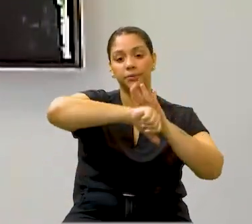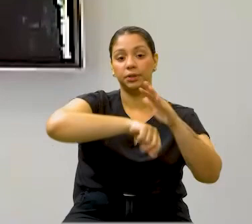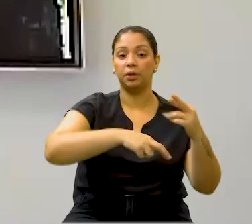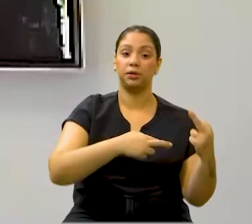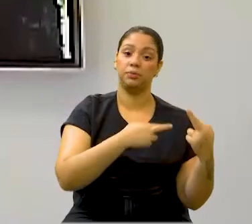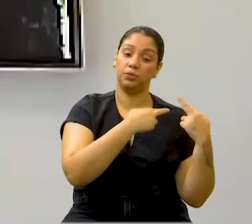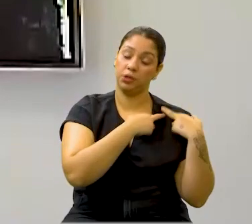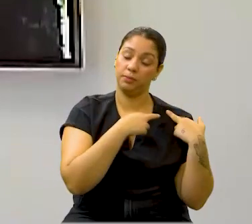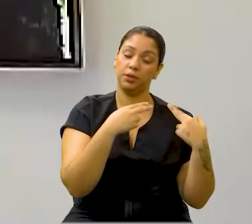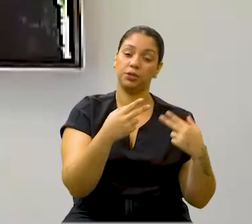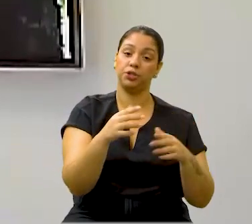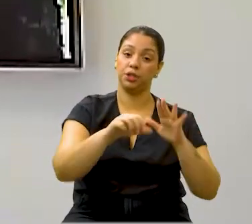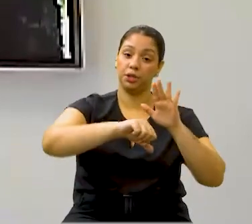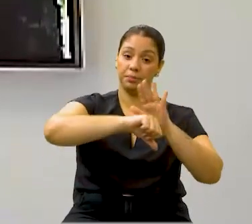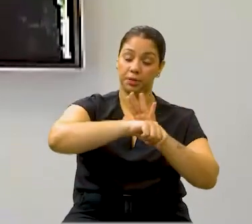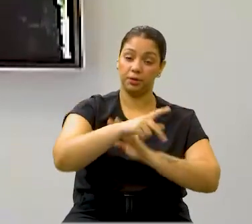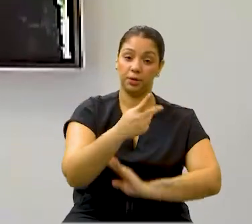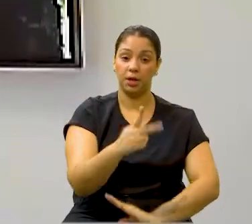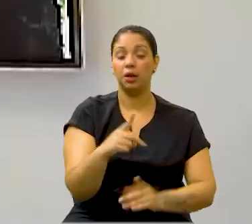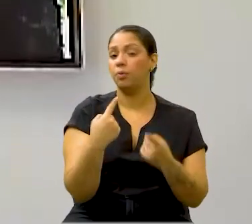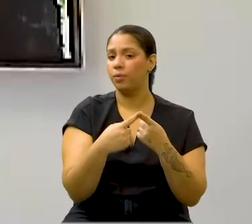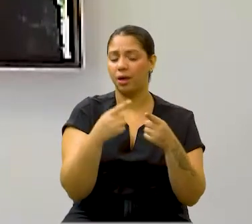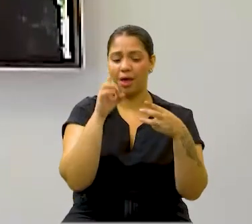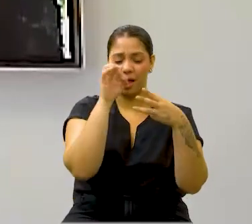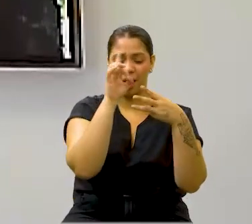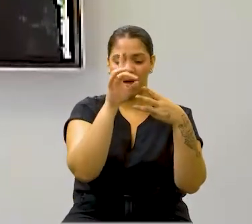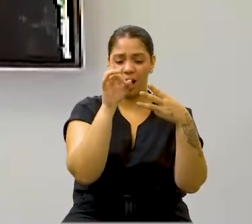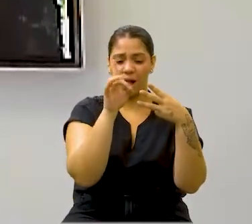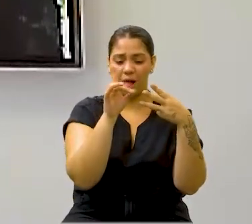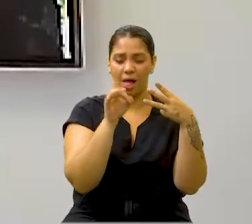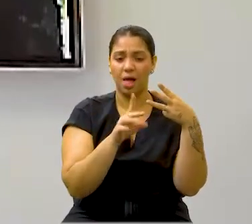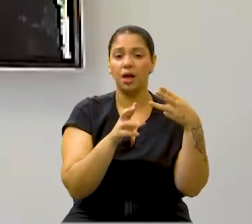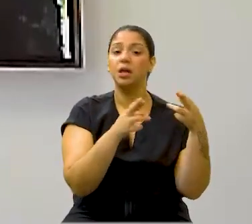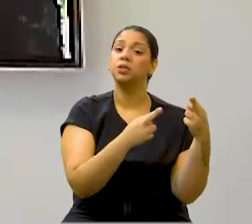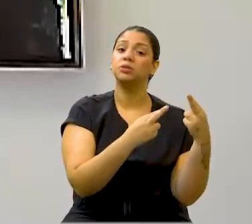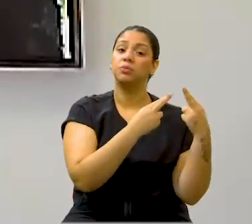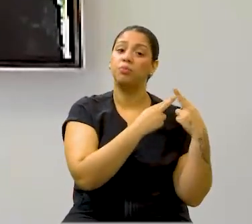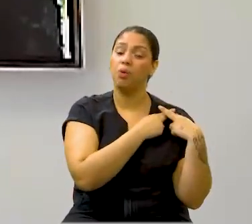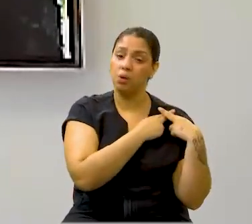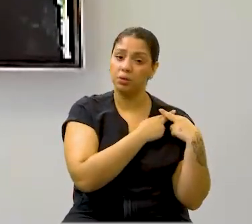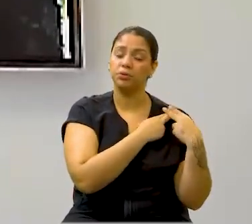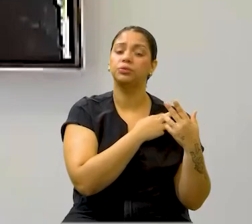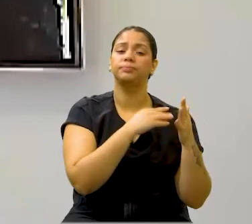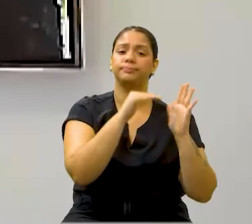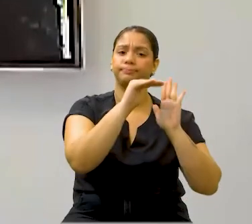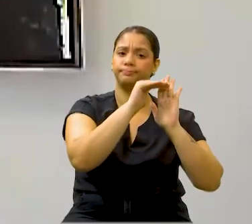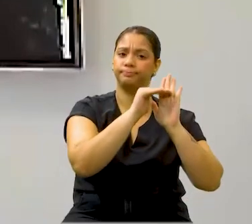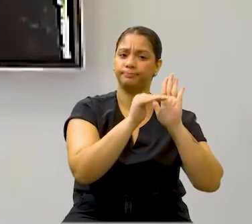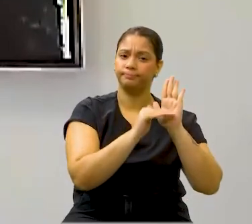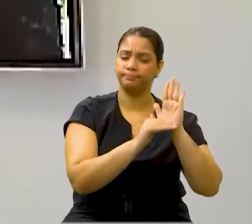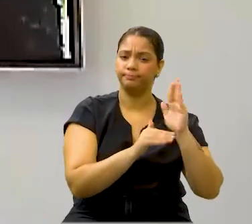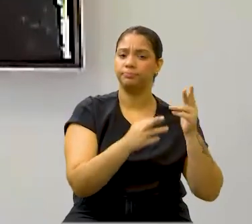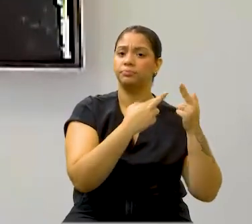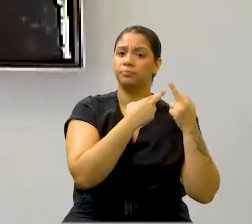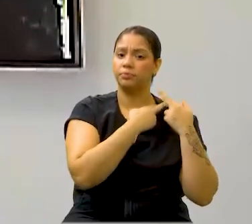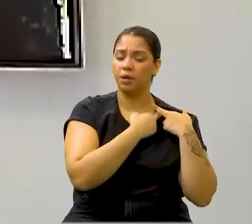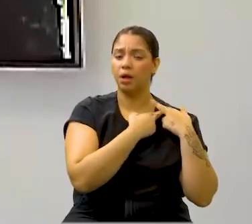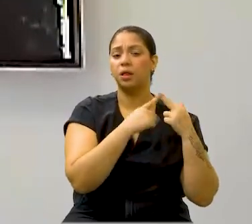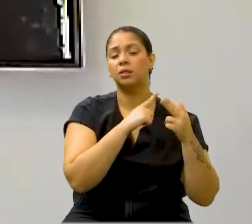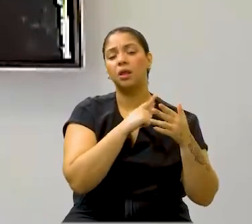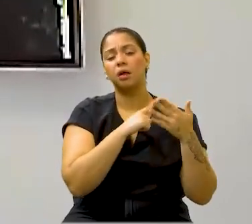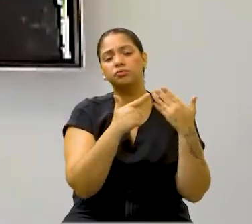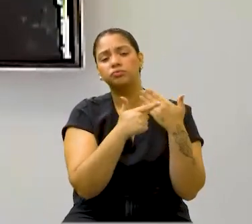da responsabilidade criminal. Porque em cada uma dessas esferas, a responsabilidade, o regime de responsabilidade,